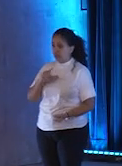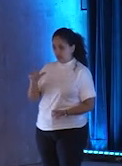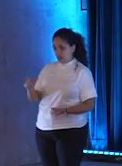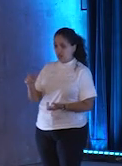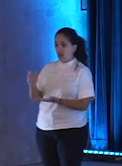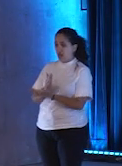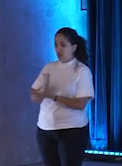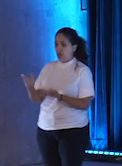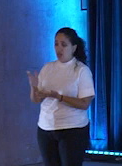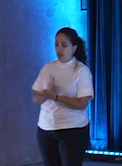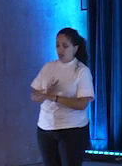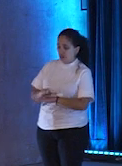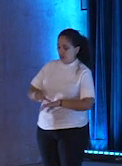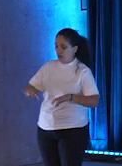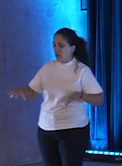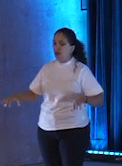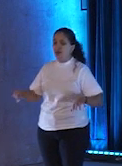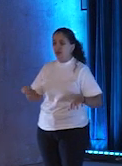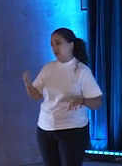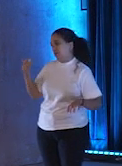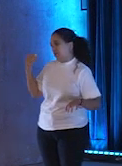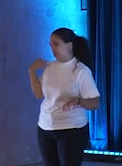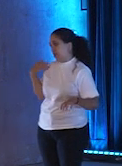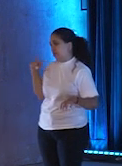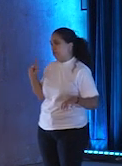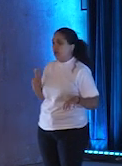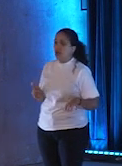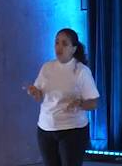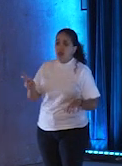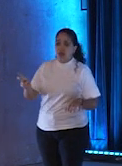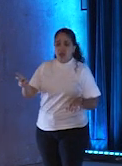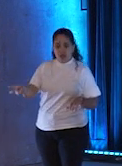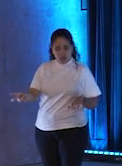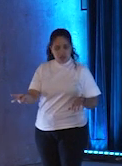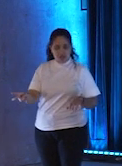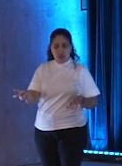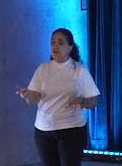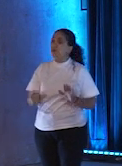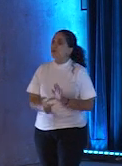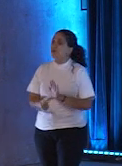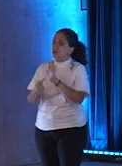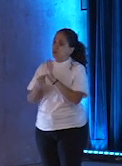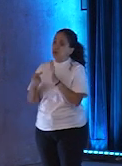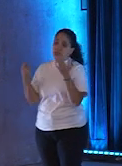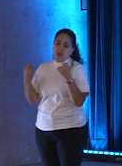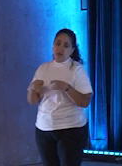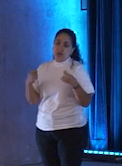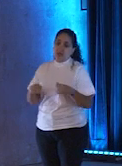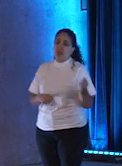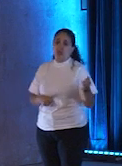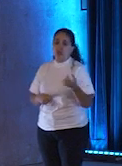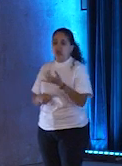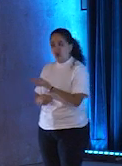divisão física de um espaço que era antes uniforme e contínuo indica uma necessidade